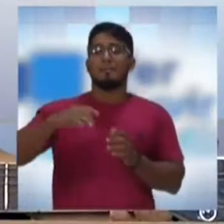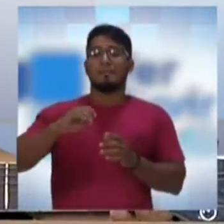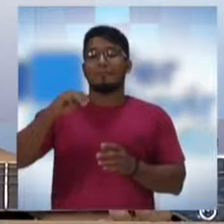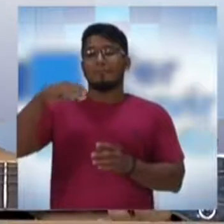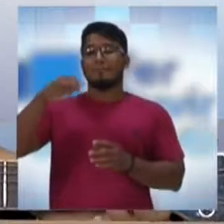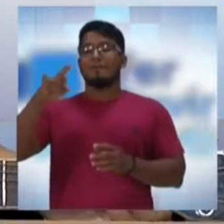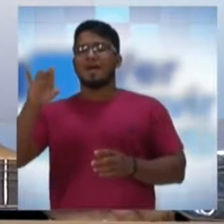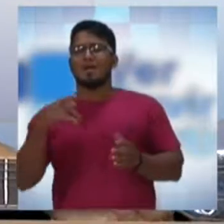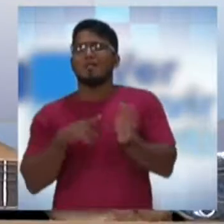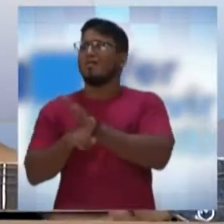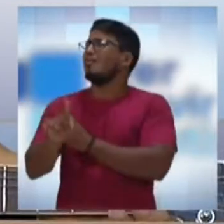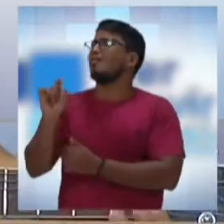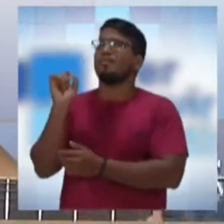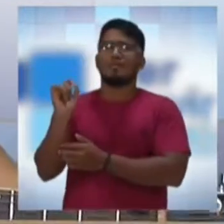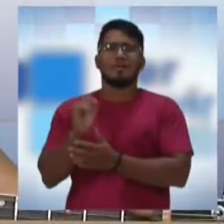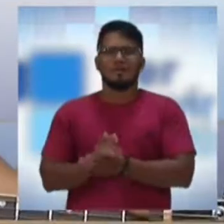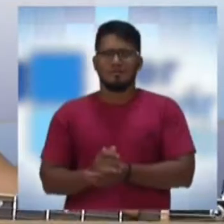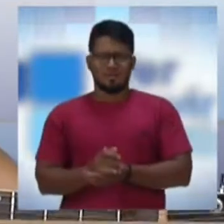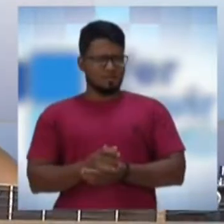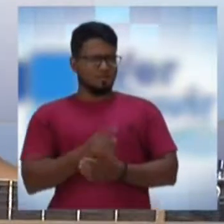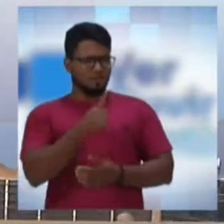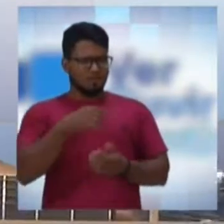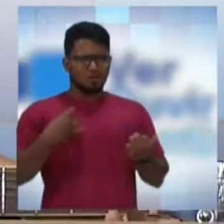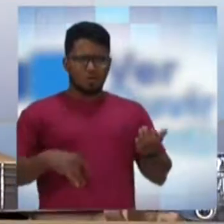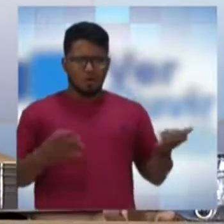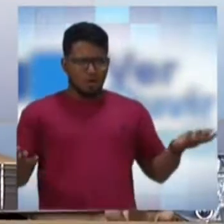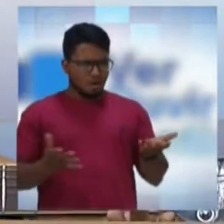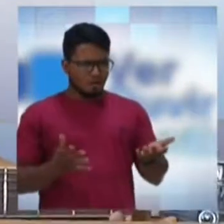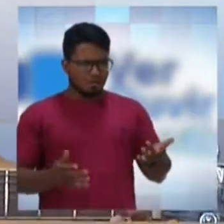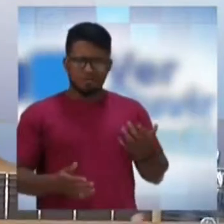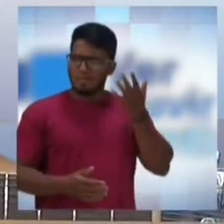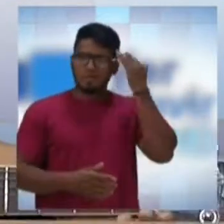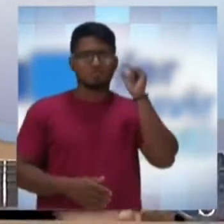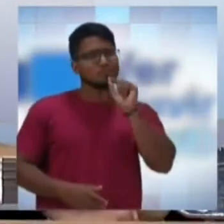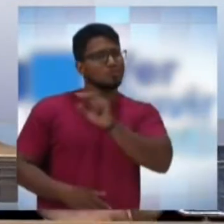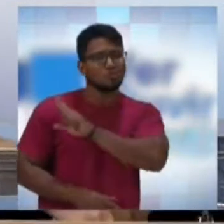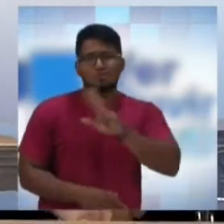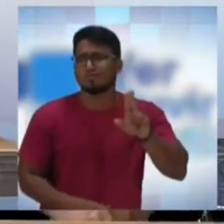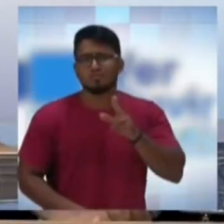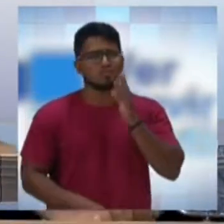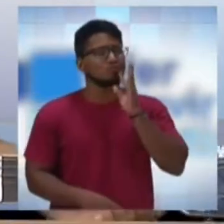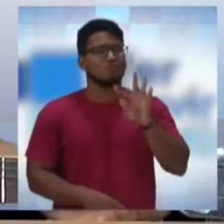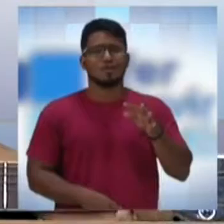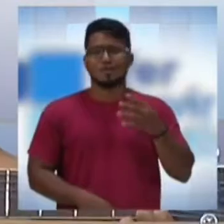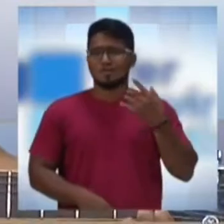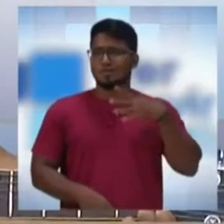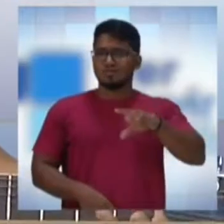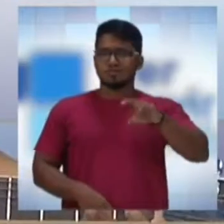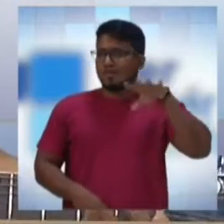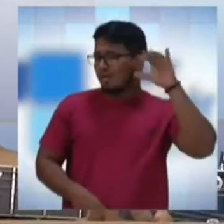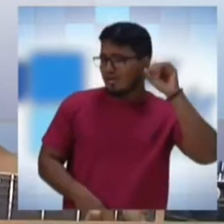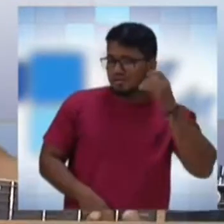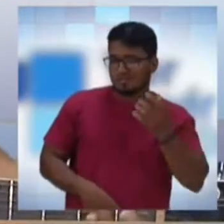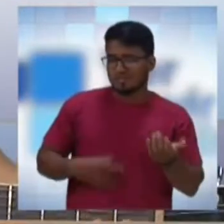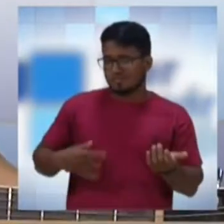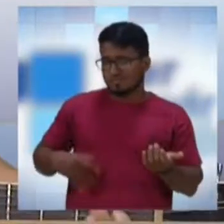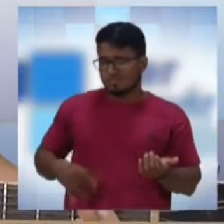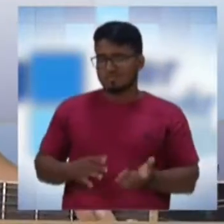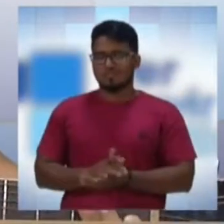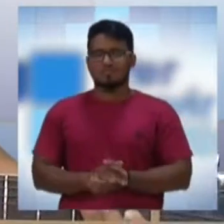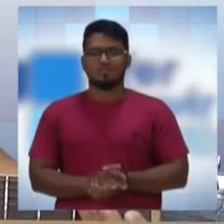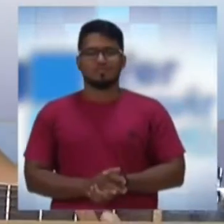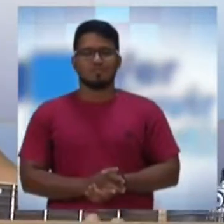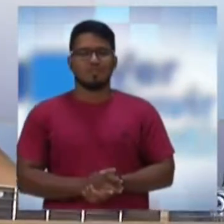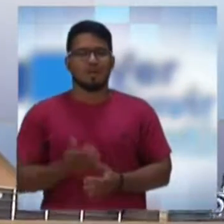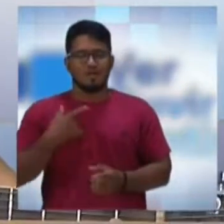dó maior? Eu perguntava, né? Aí a pessoa diz assim, você tava tocando agora isso, mas eu não sei o nome das notas. Eu aprendi de ouvido, né? E aí